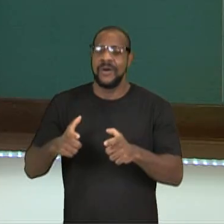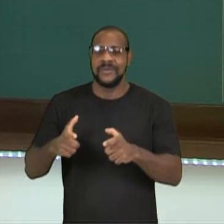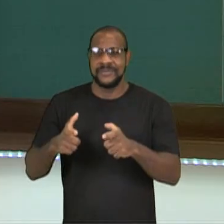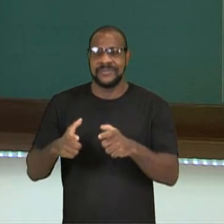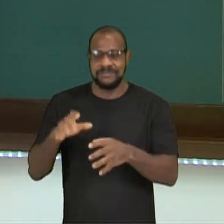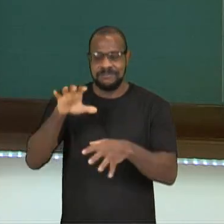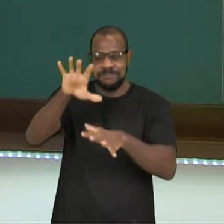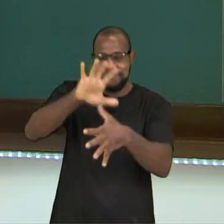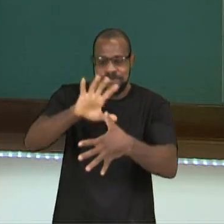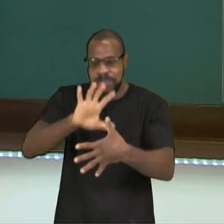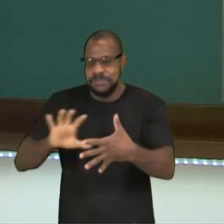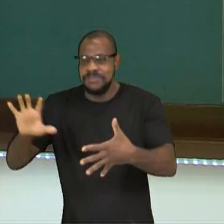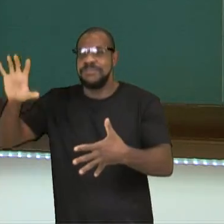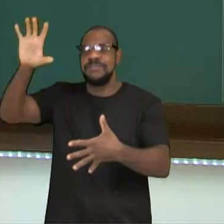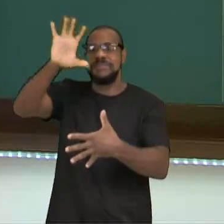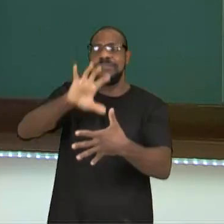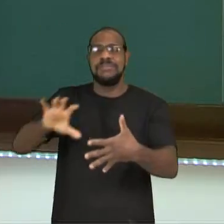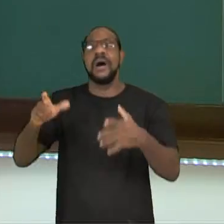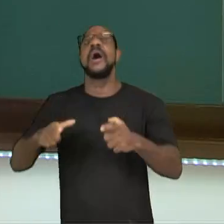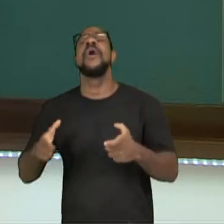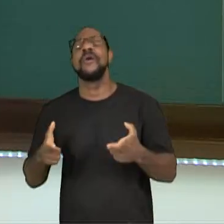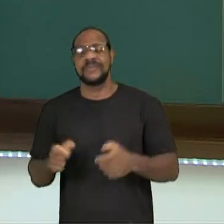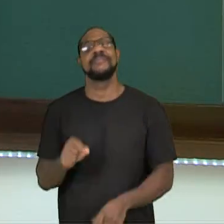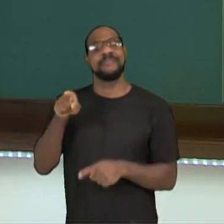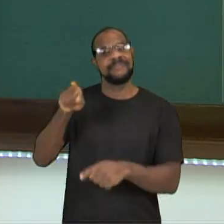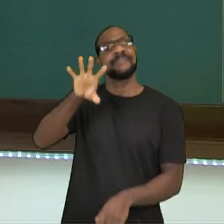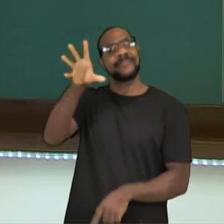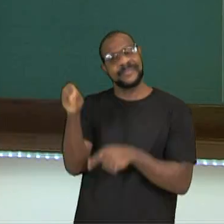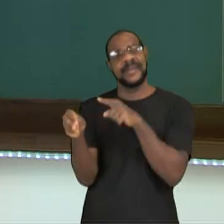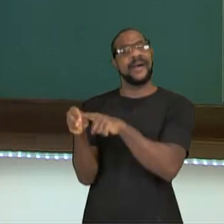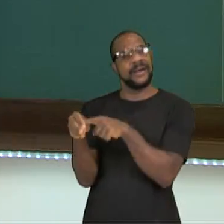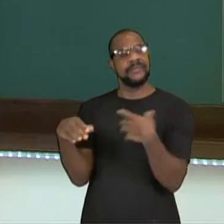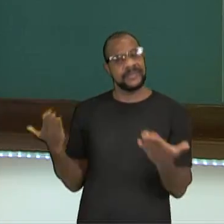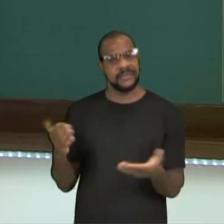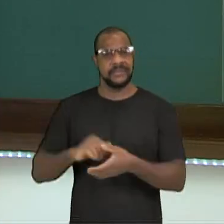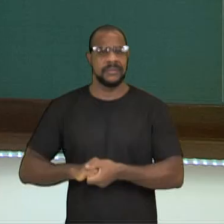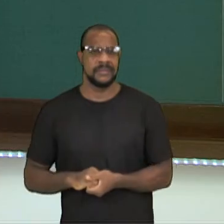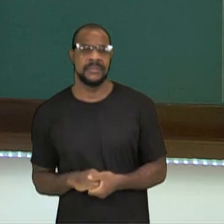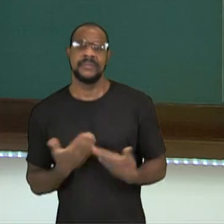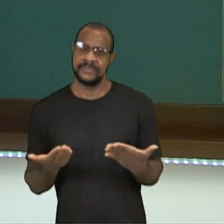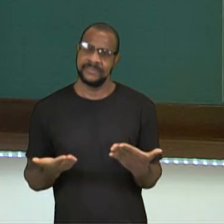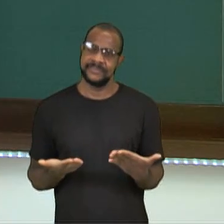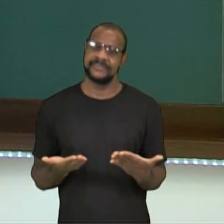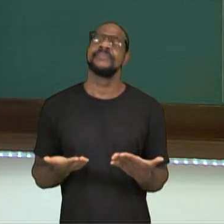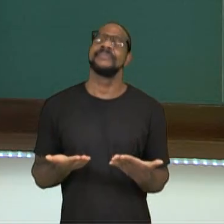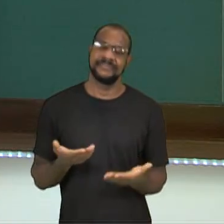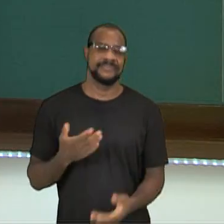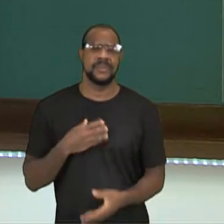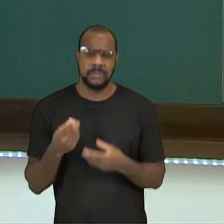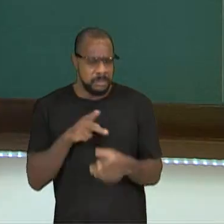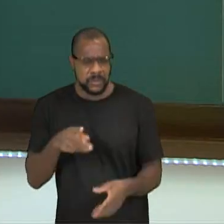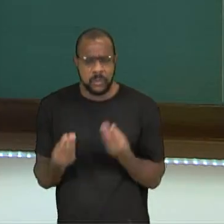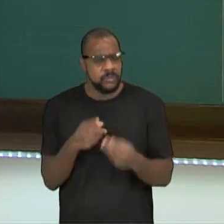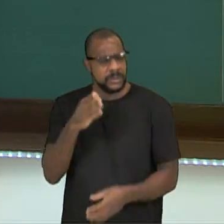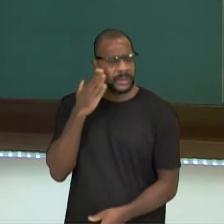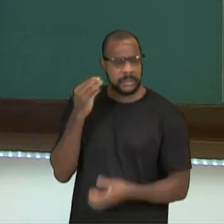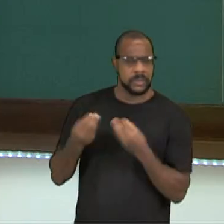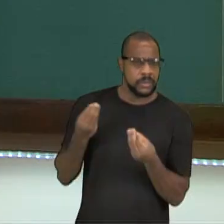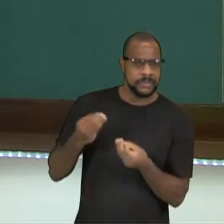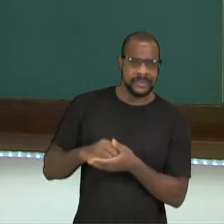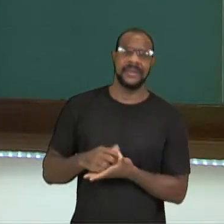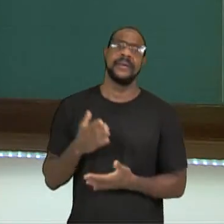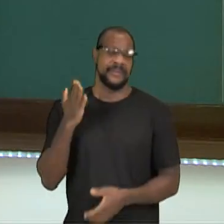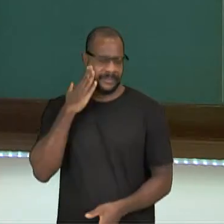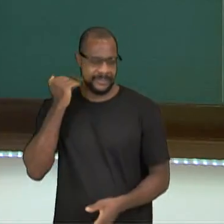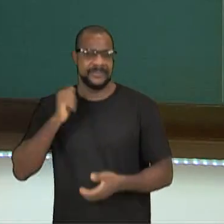bem! Acertaram! A África! Ô, professor, como é que você sabe? Eu tenho poder telecinético. Muito